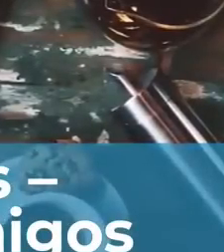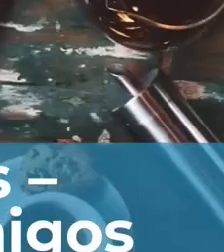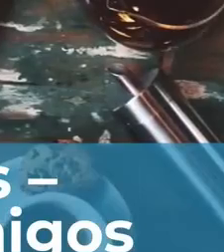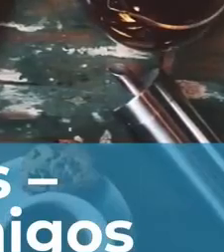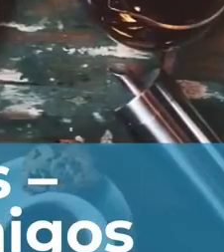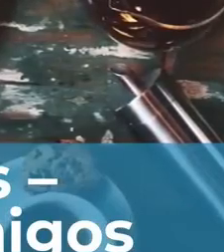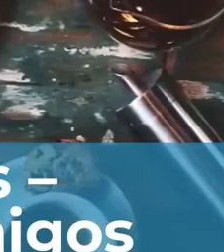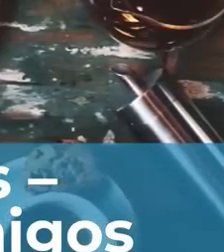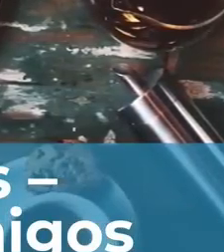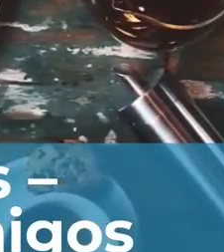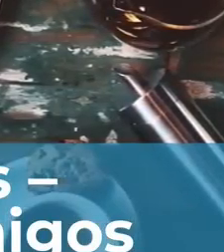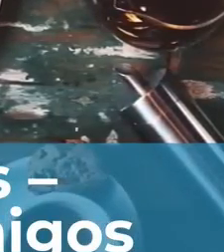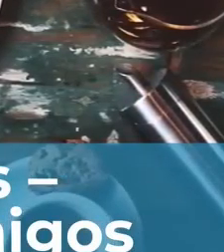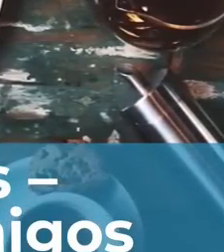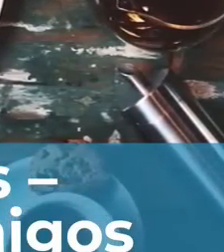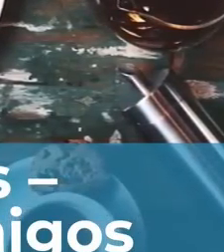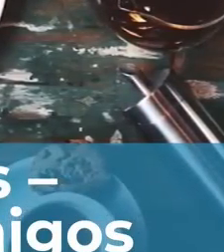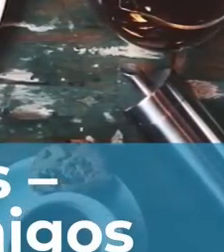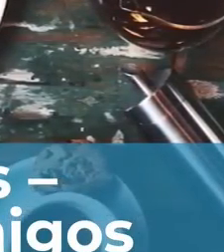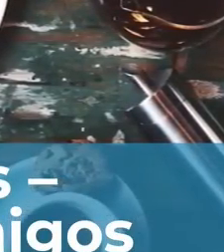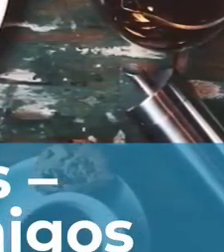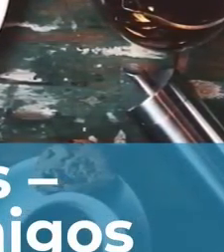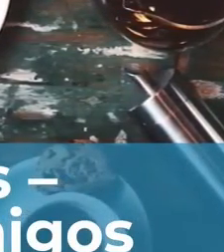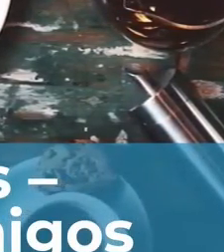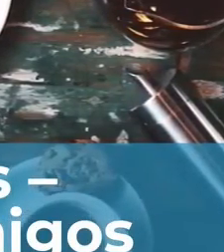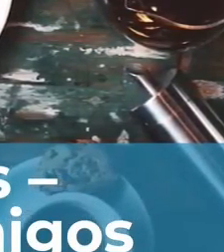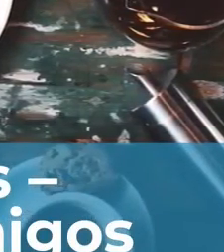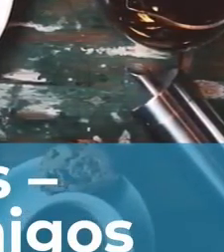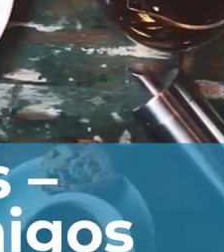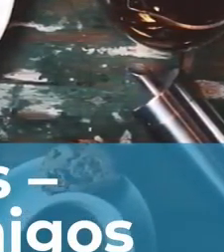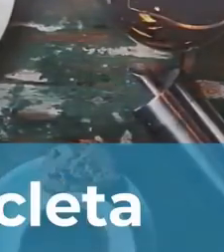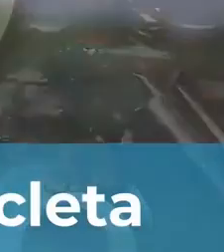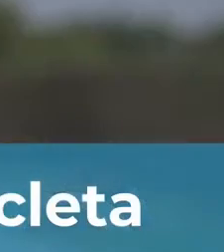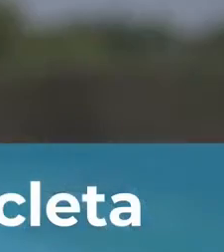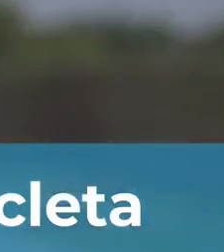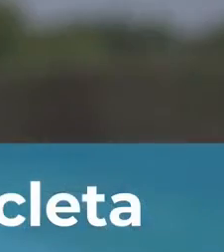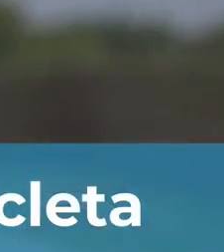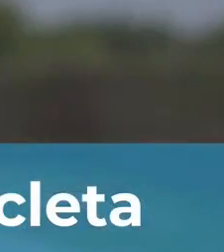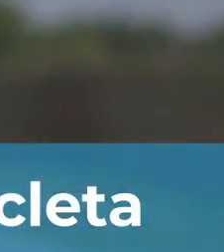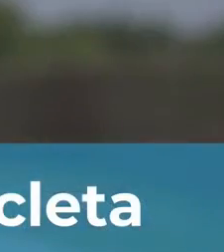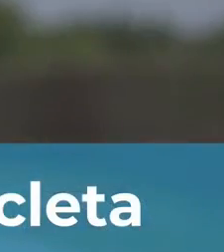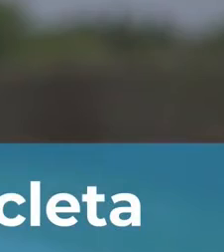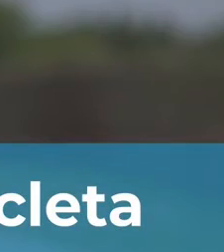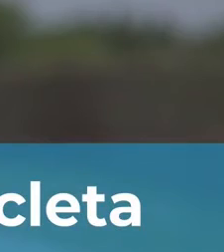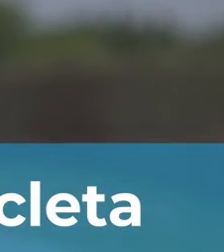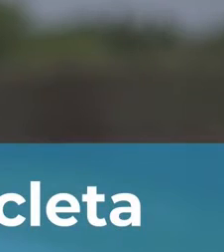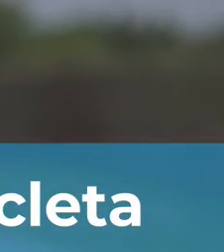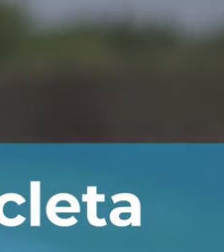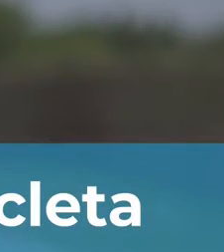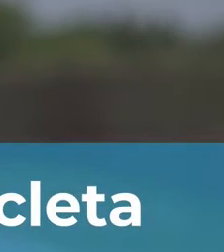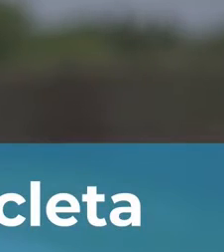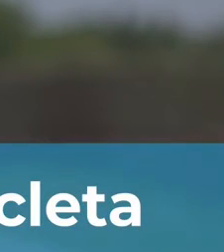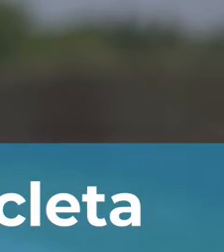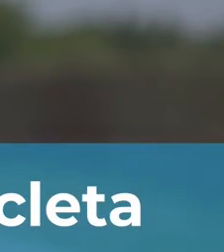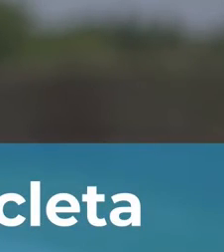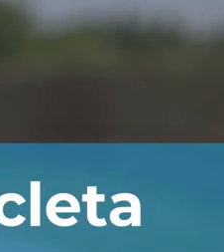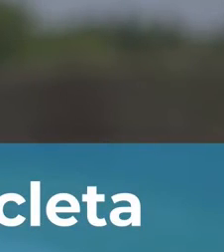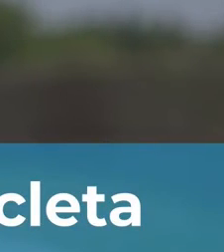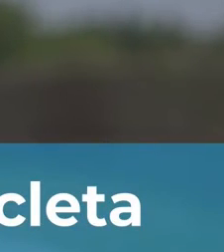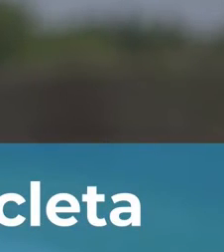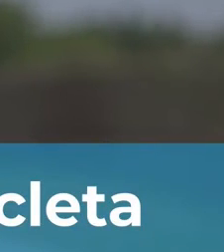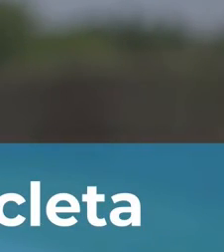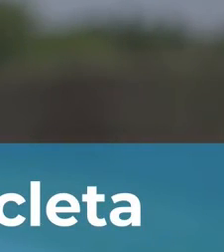Have coffee with friends. Tomar um café com os amigos. Go biking. Andar de